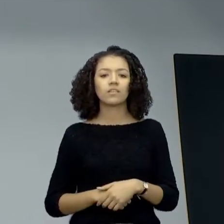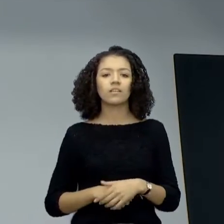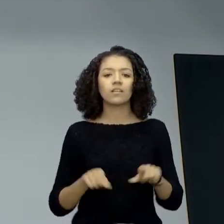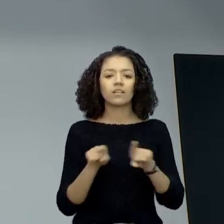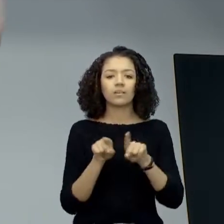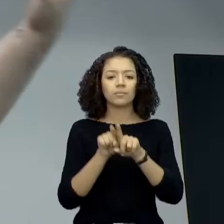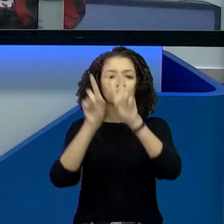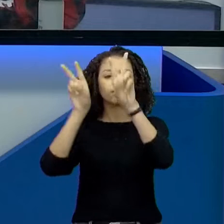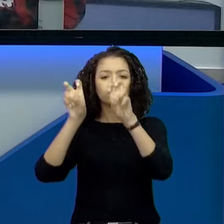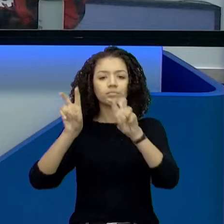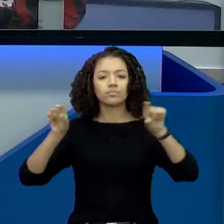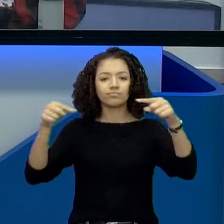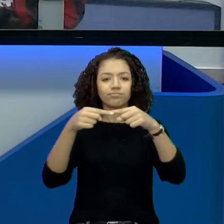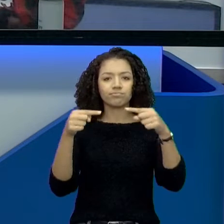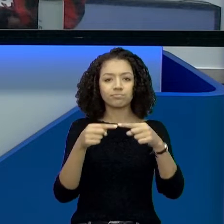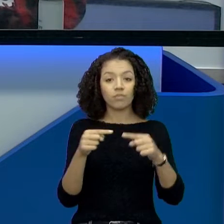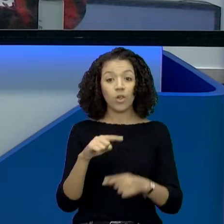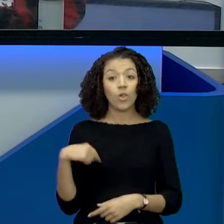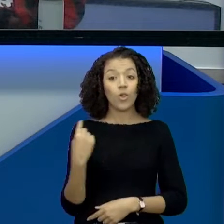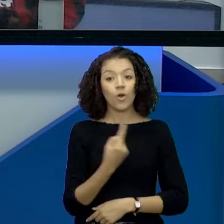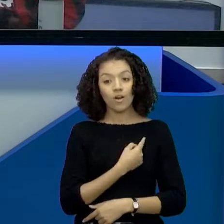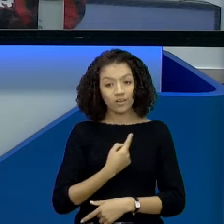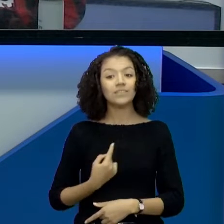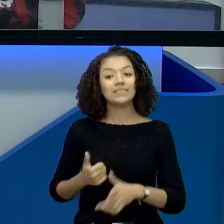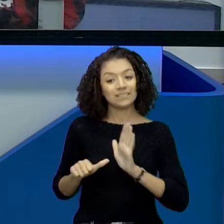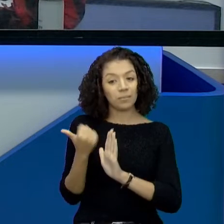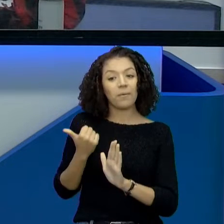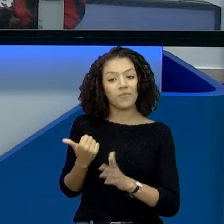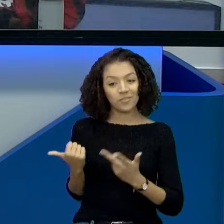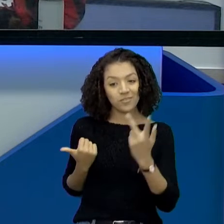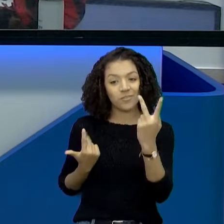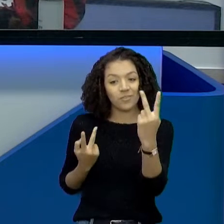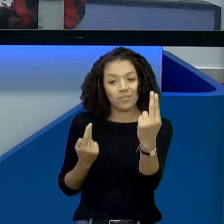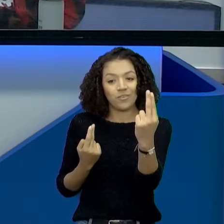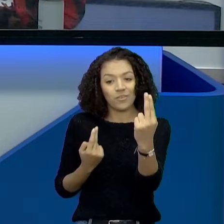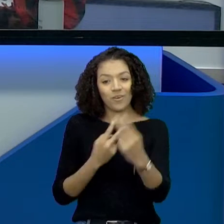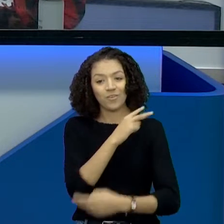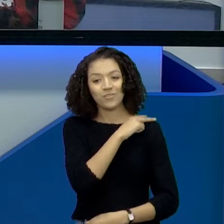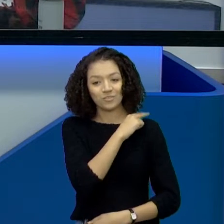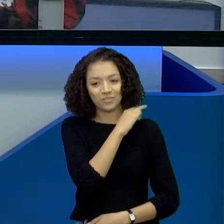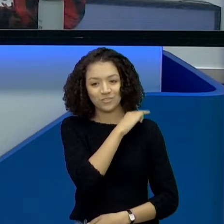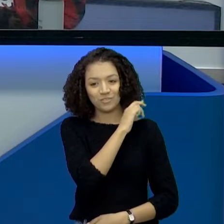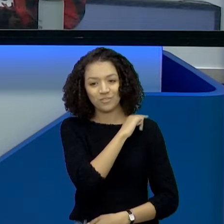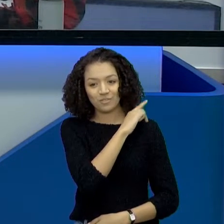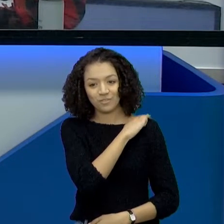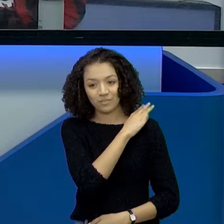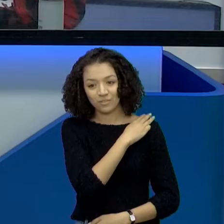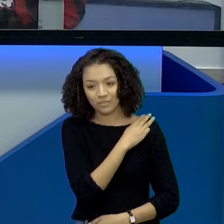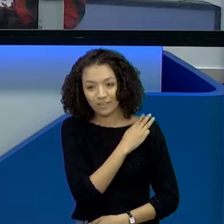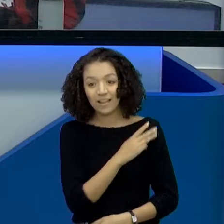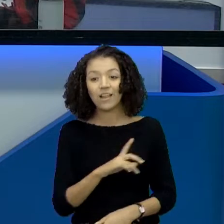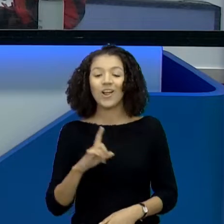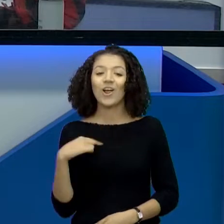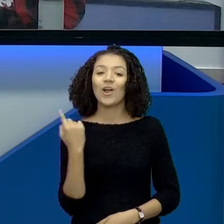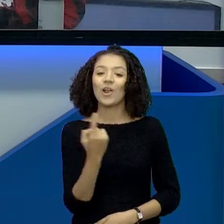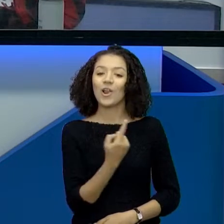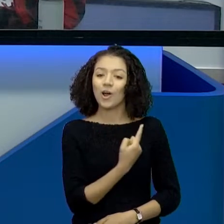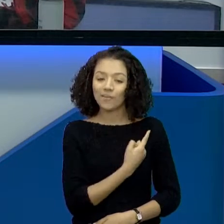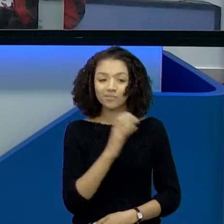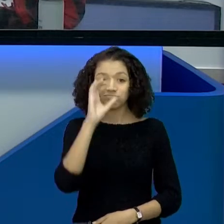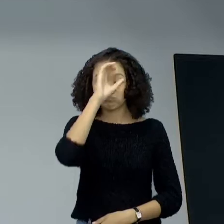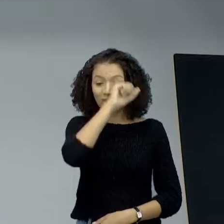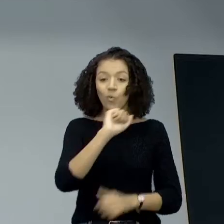correspondentes componentes, também é a nossa primeira vez trabalhando com o novo ensino médio. Então, a gente vai aprendendo juntos também, né,